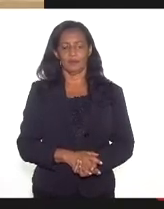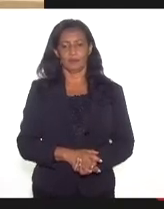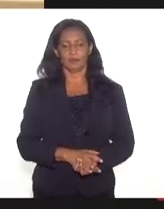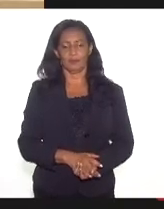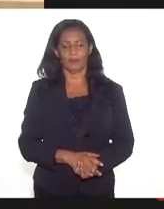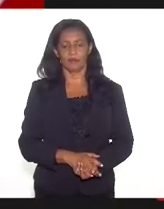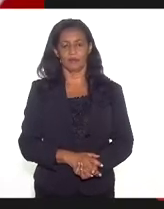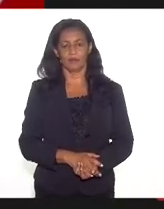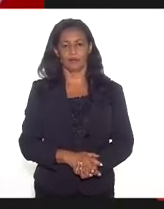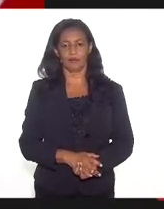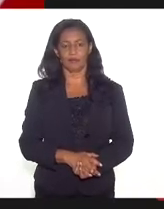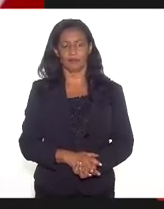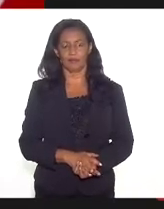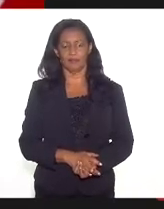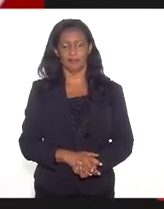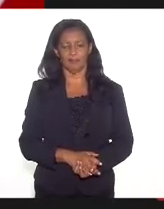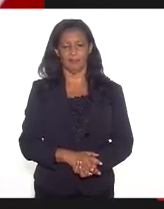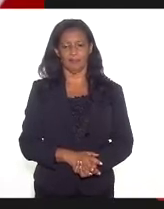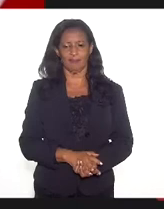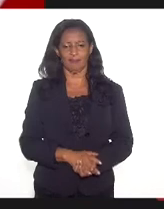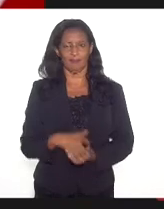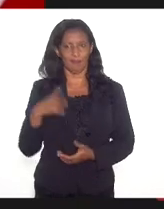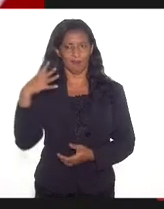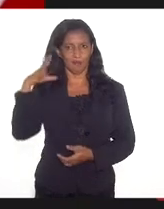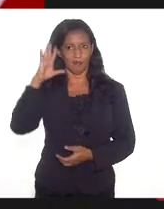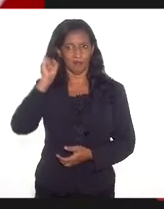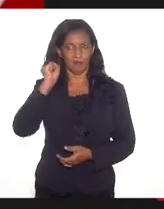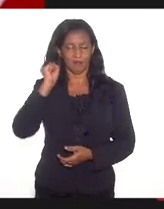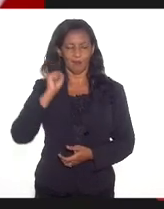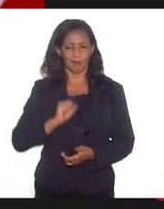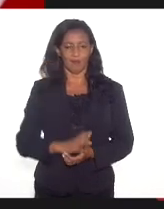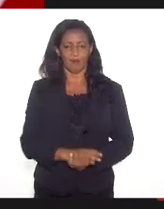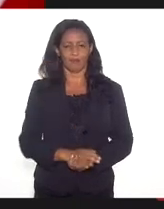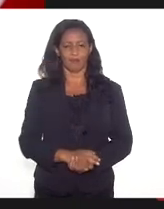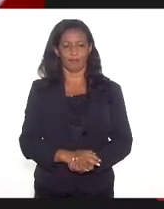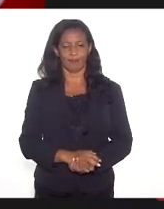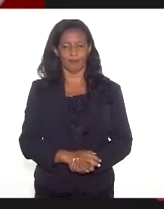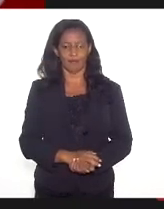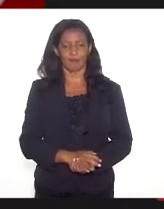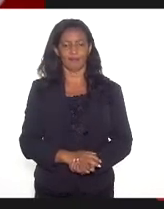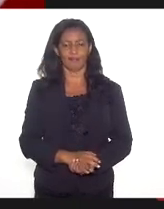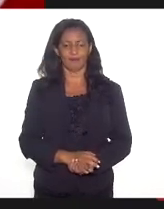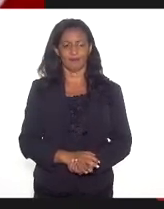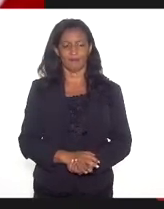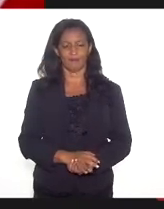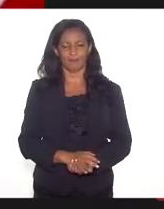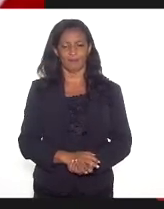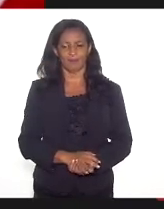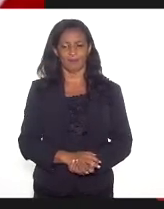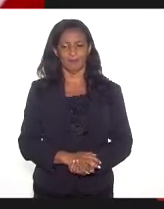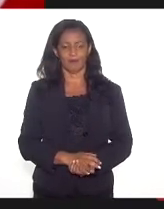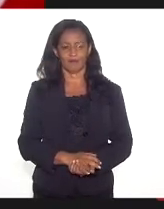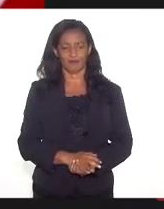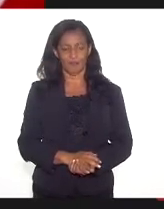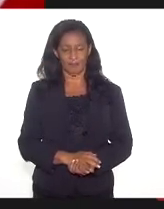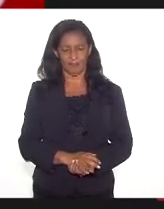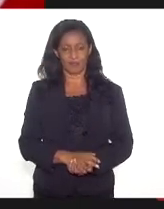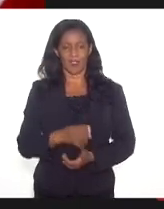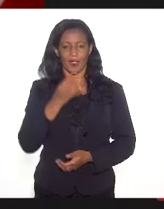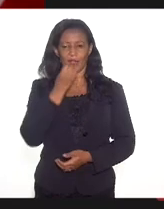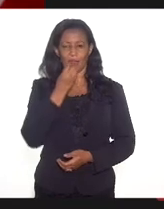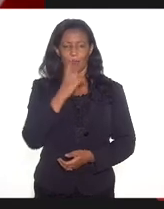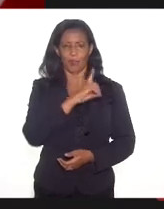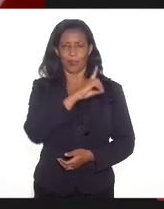Olá me ouvem tem né bom dia